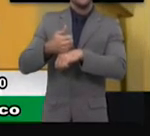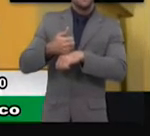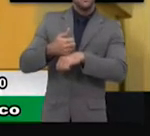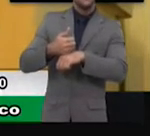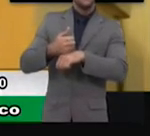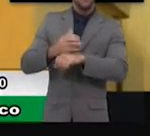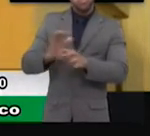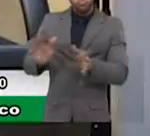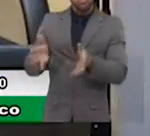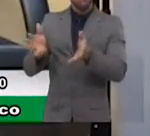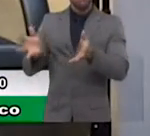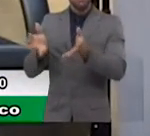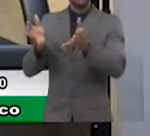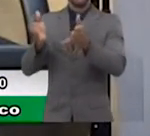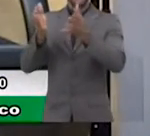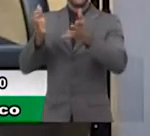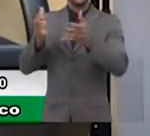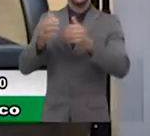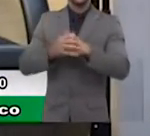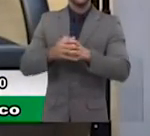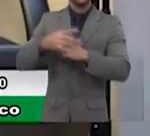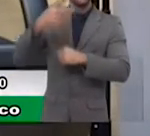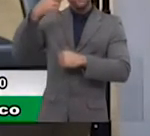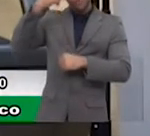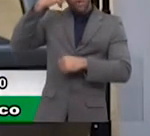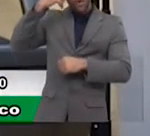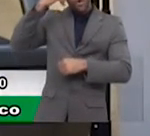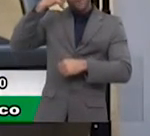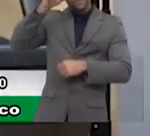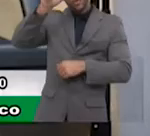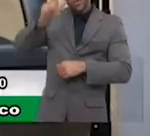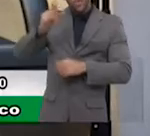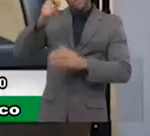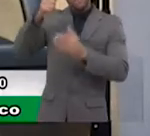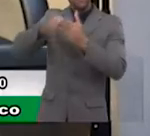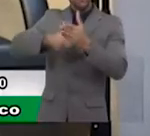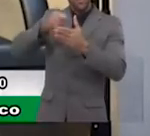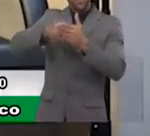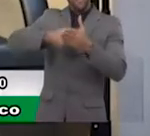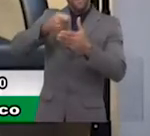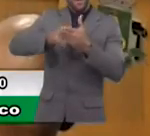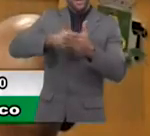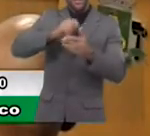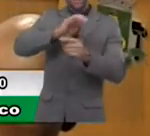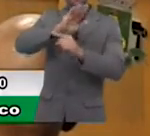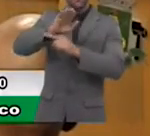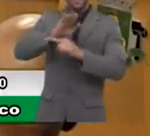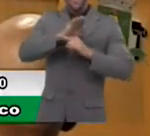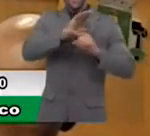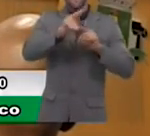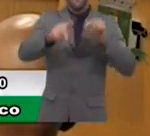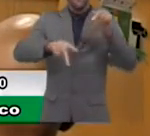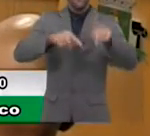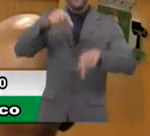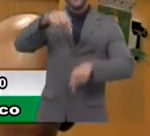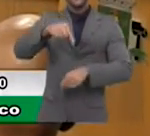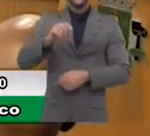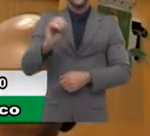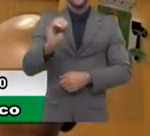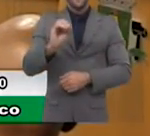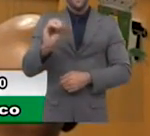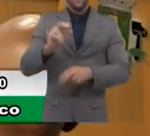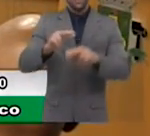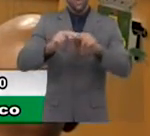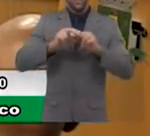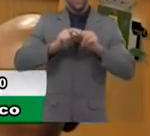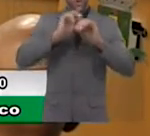contribuição, de história de quem lutou para transformar a vida das pessoas na nossa cidade. Então, fica aqui registrado